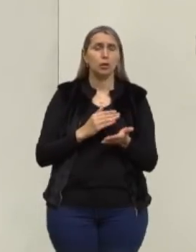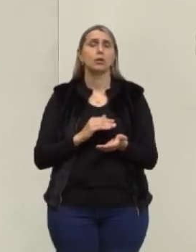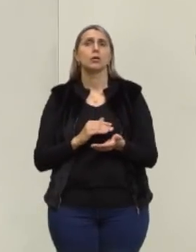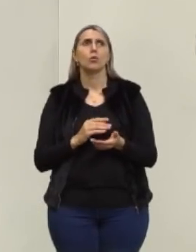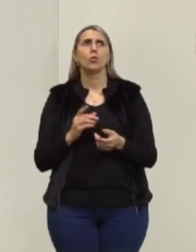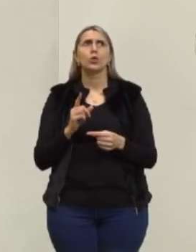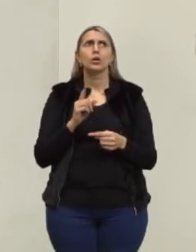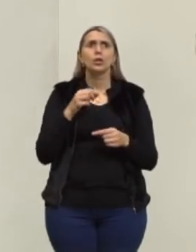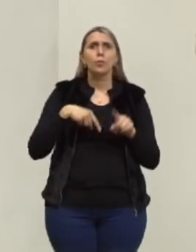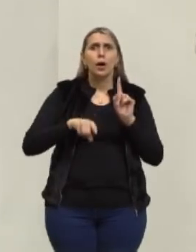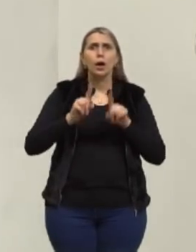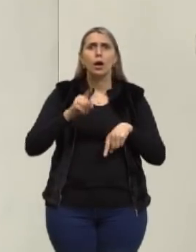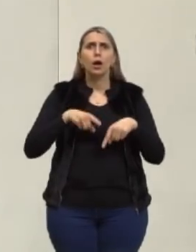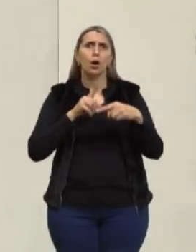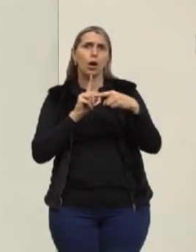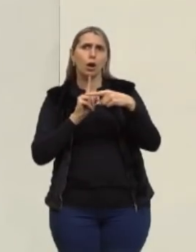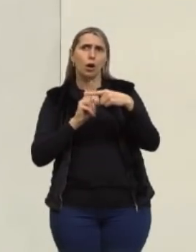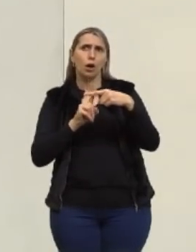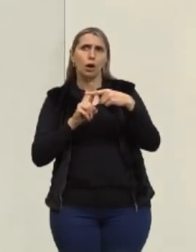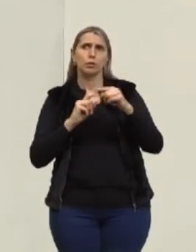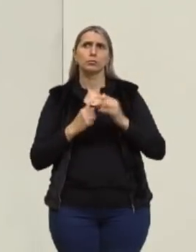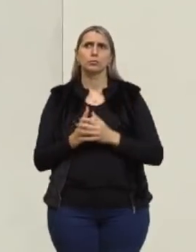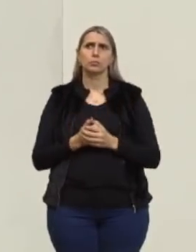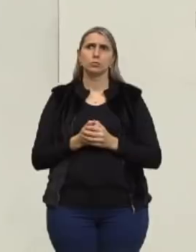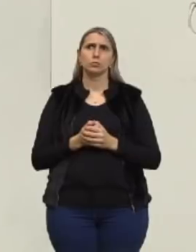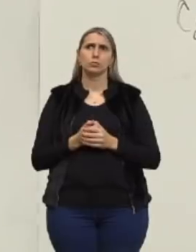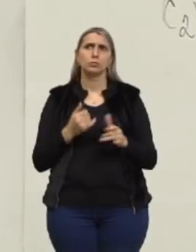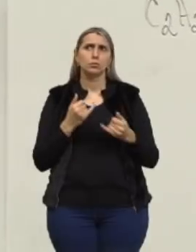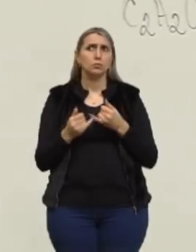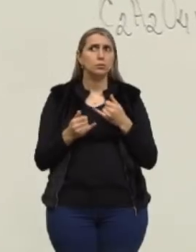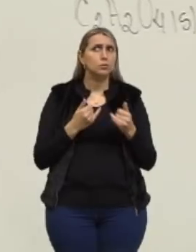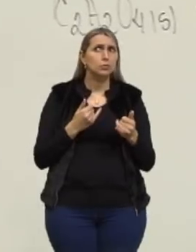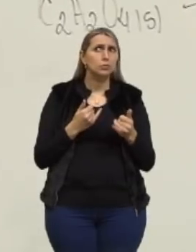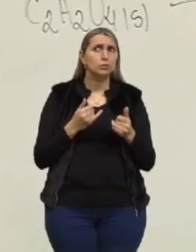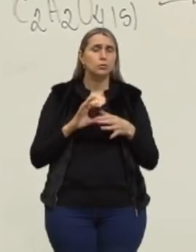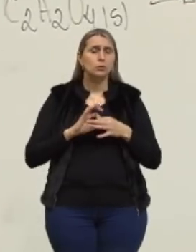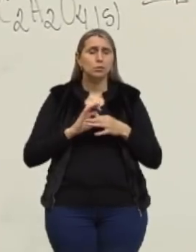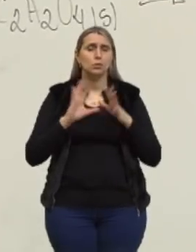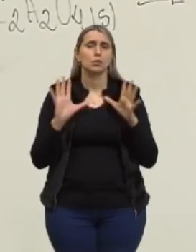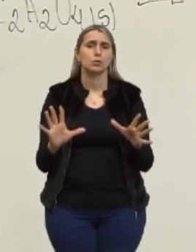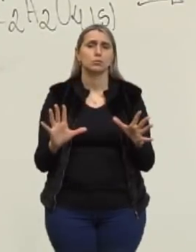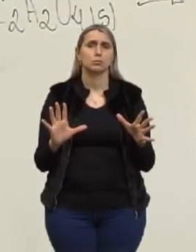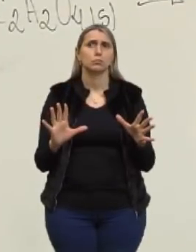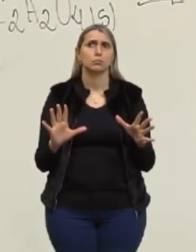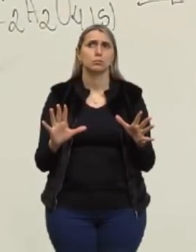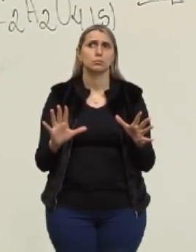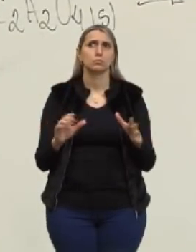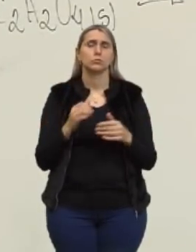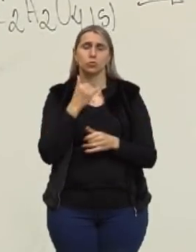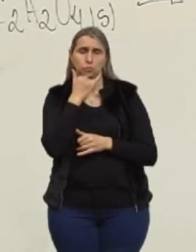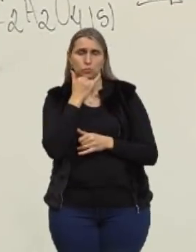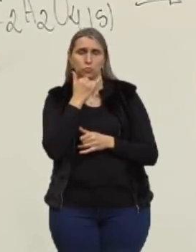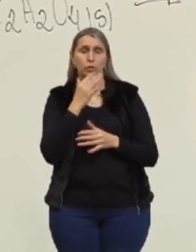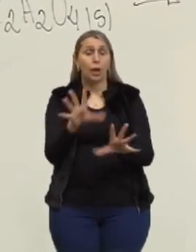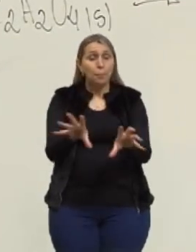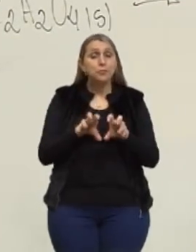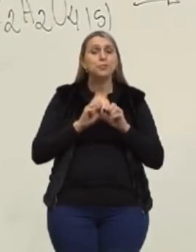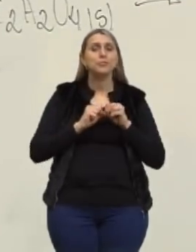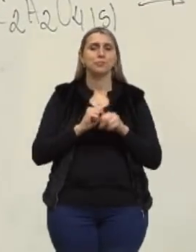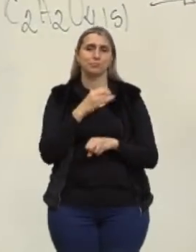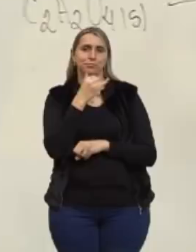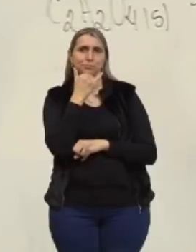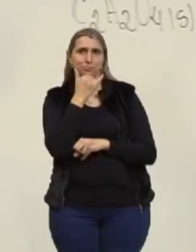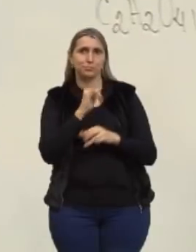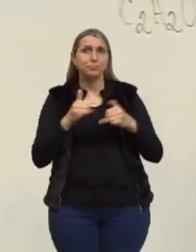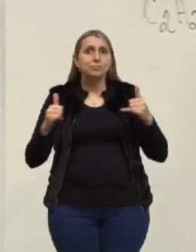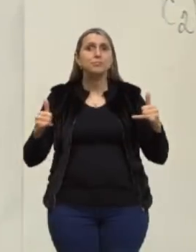entalpia positiva foi e o exemplo que liberou né que é desculpa que absorveu